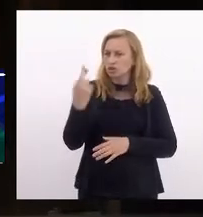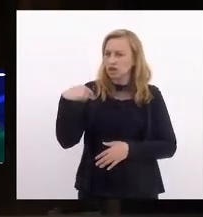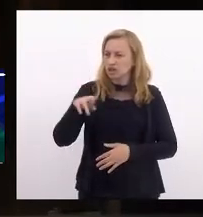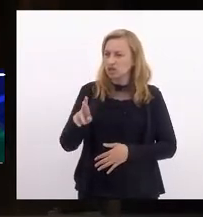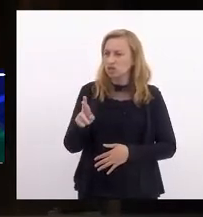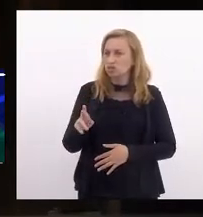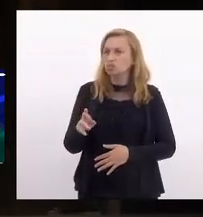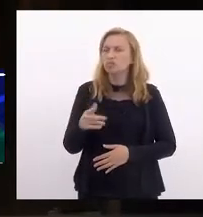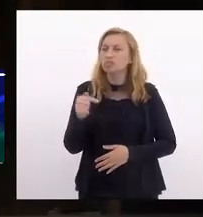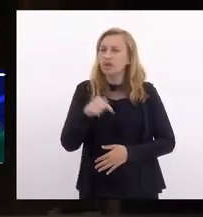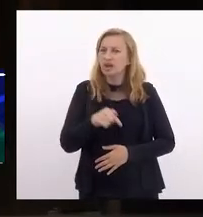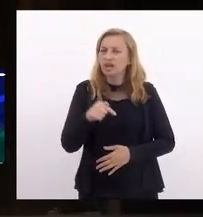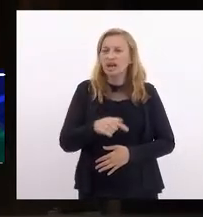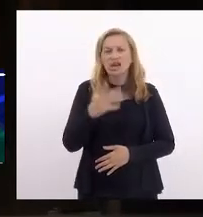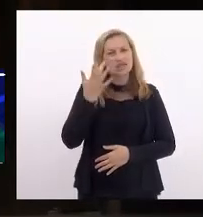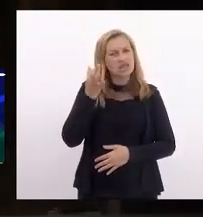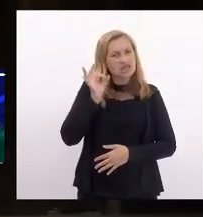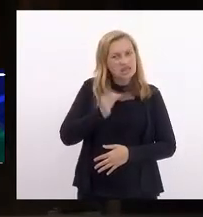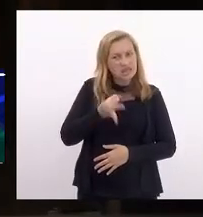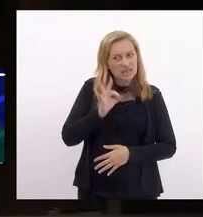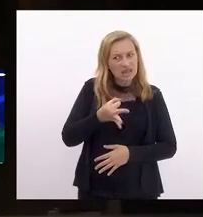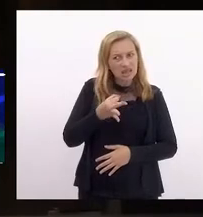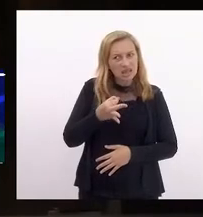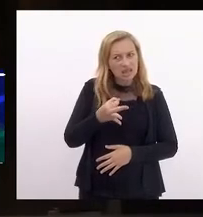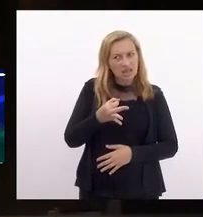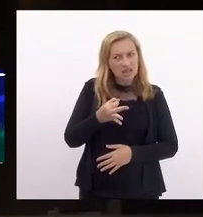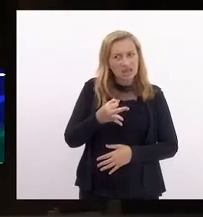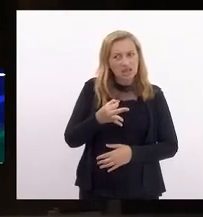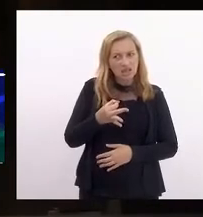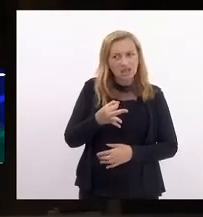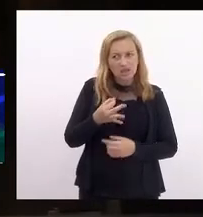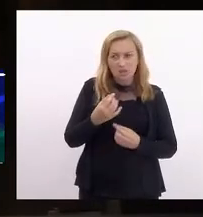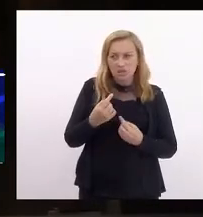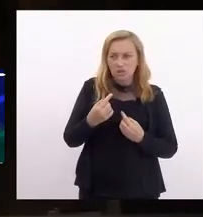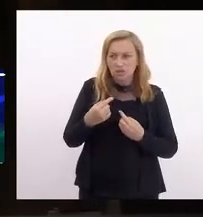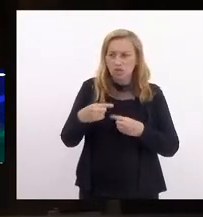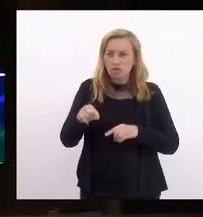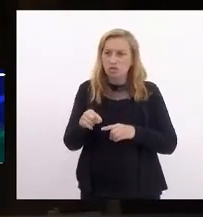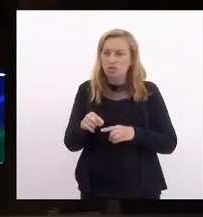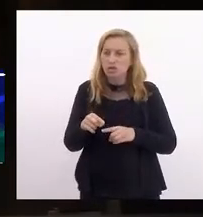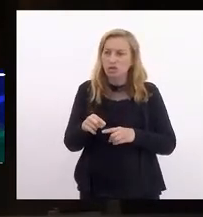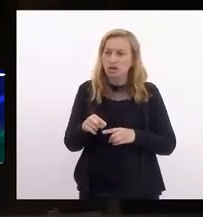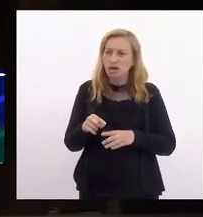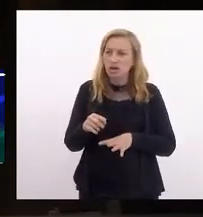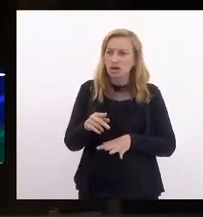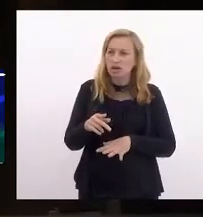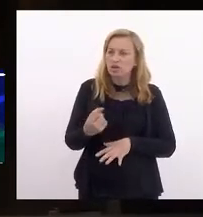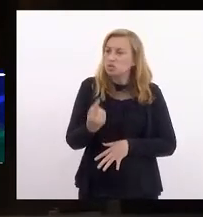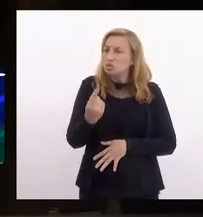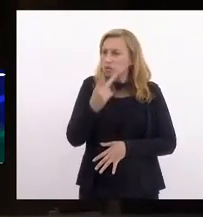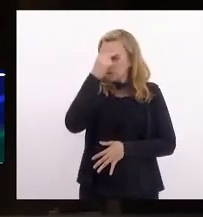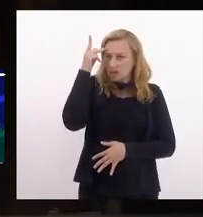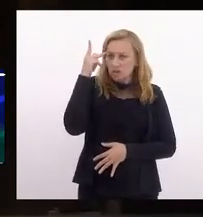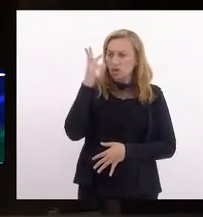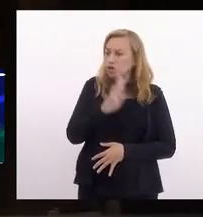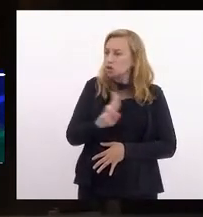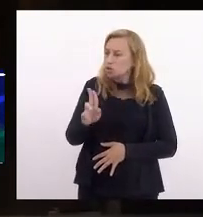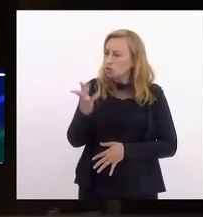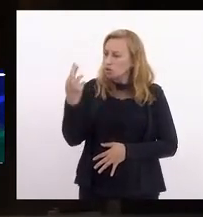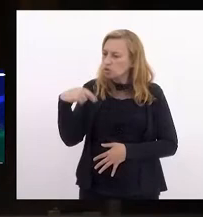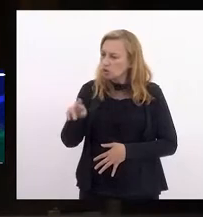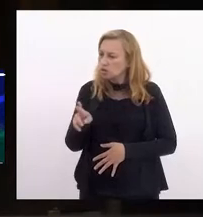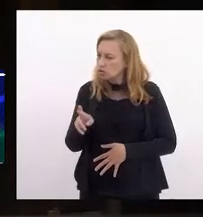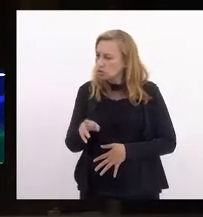por acaso Acha justo se violar a intimidade EA privacidade de alguém em nome de uma